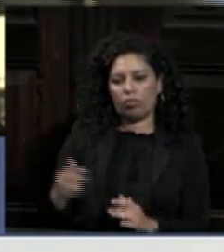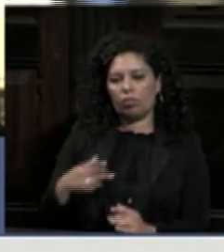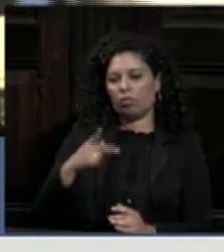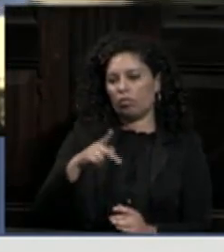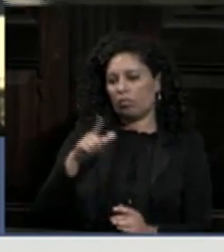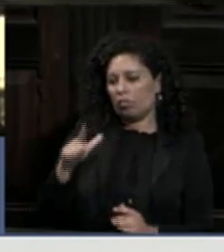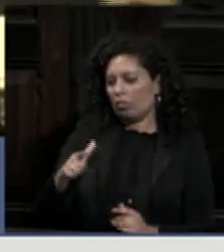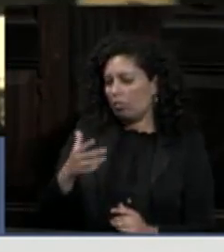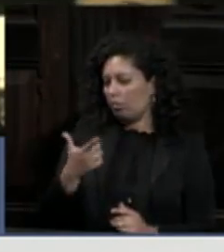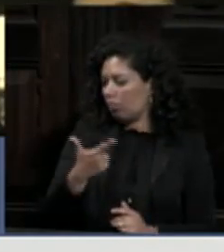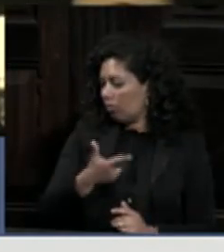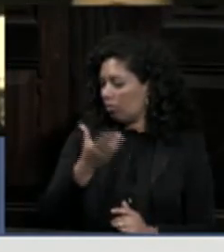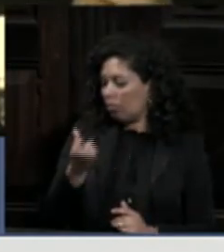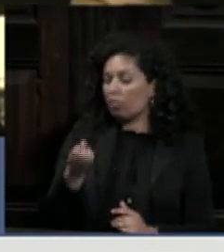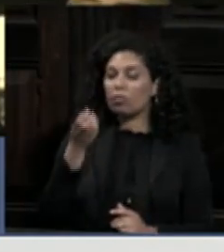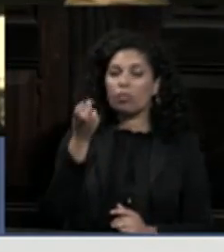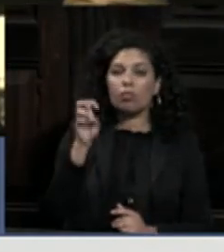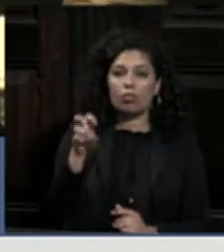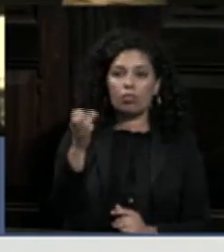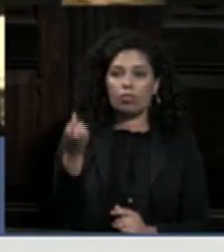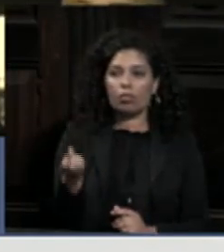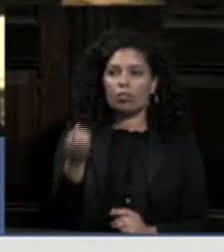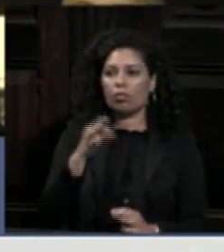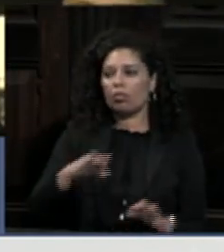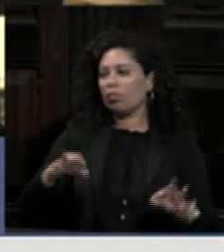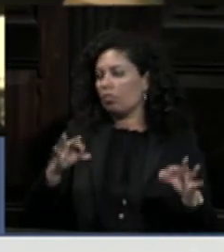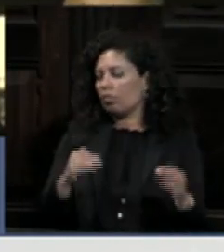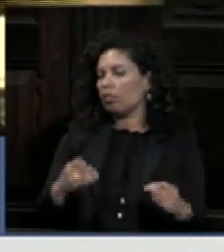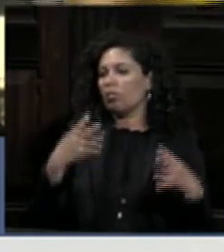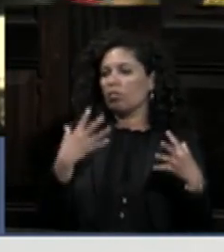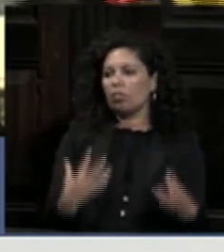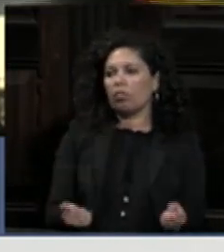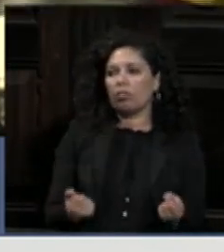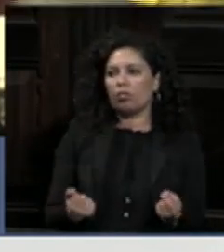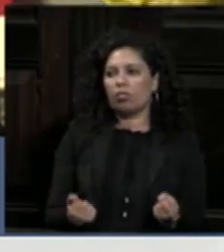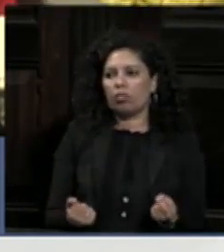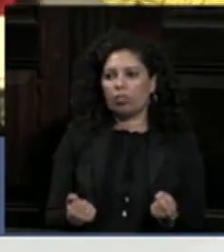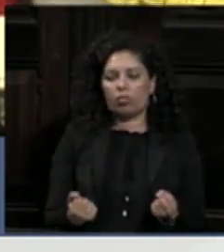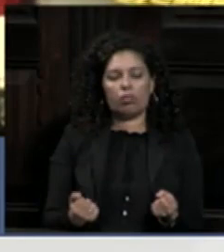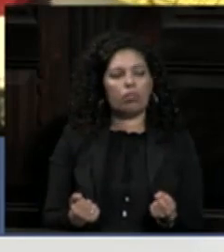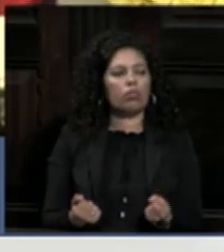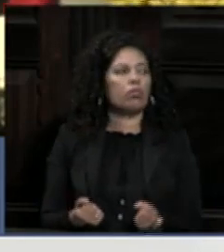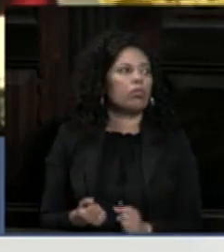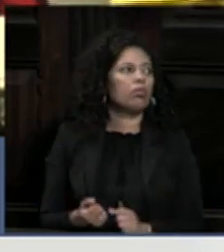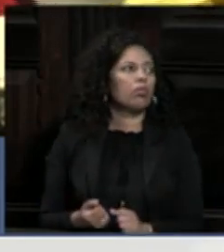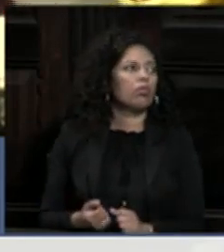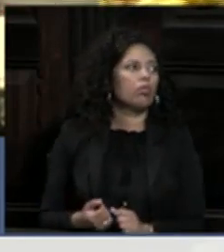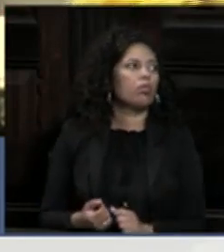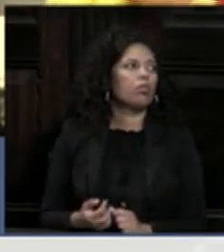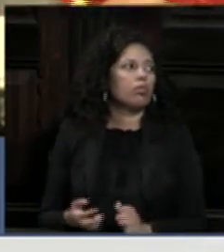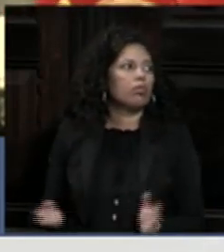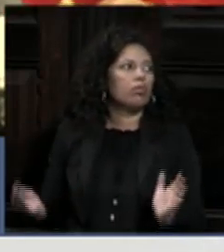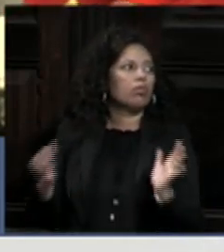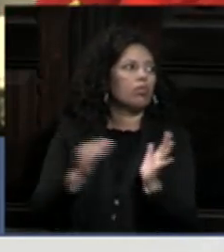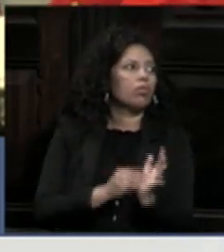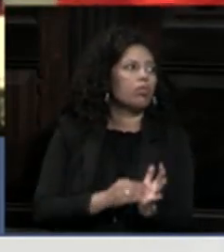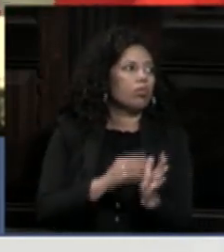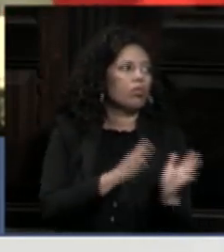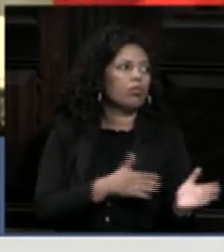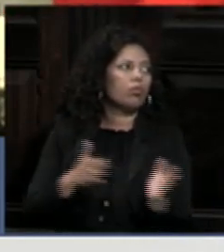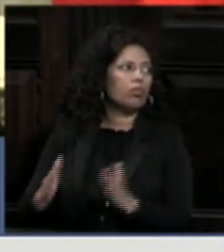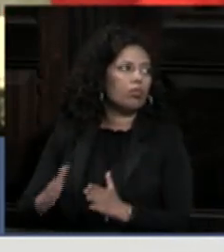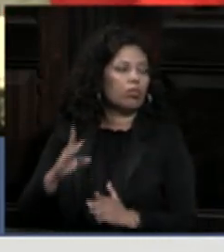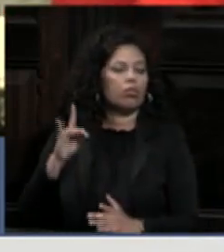2018 deputada cidinha campos que há problemas que estão aprovado quer a inclusão na ordem do